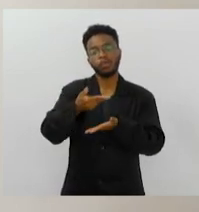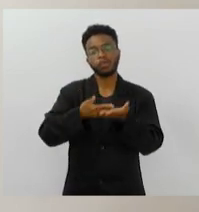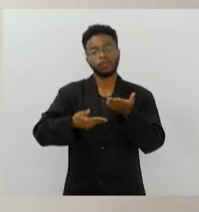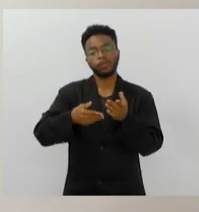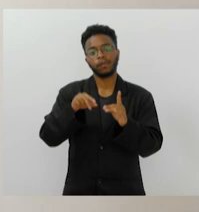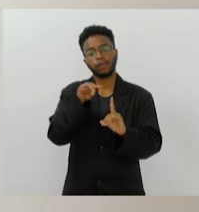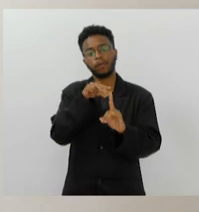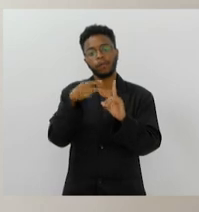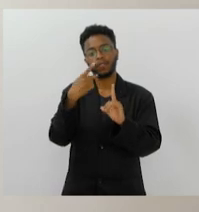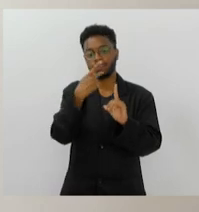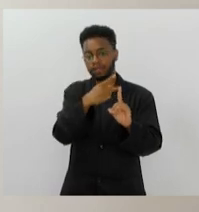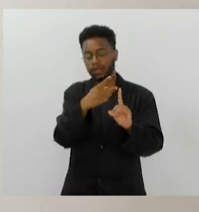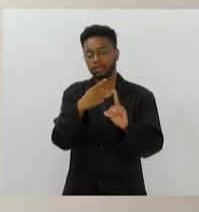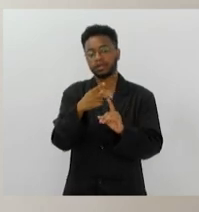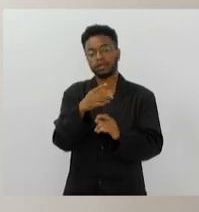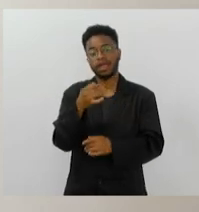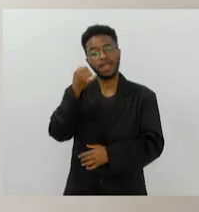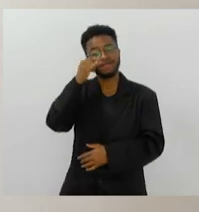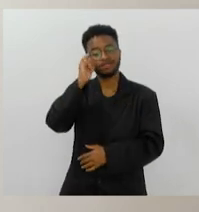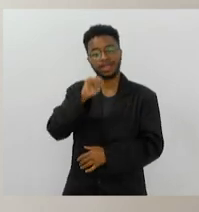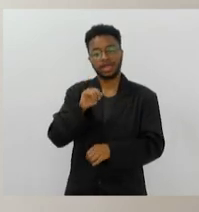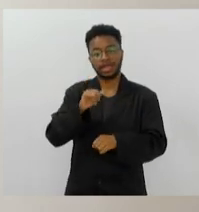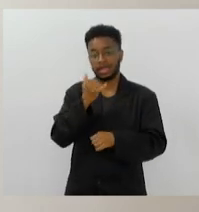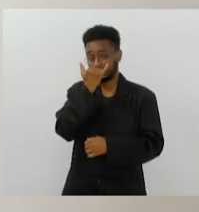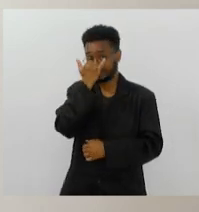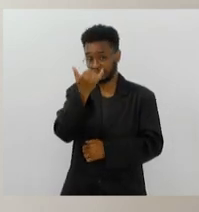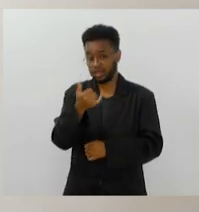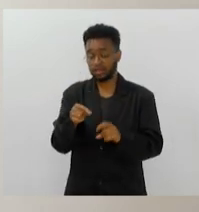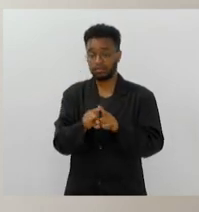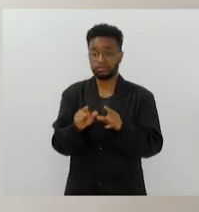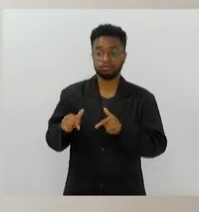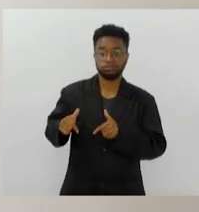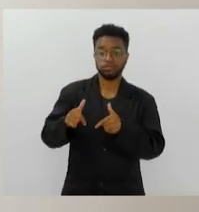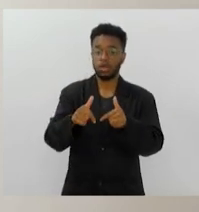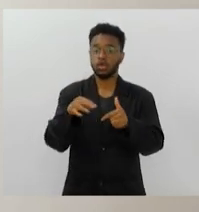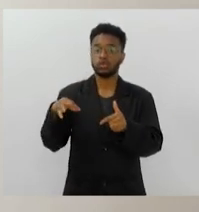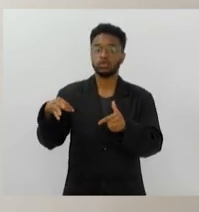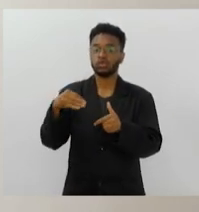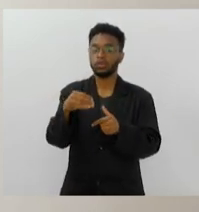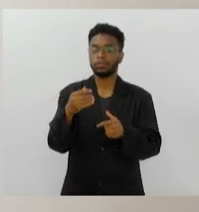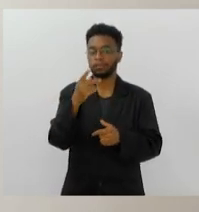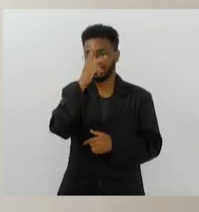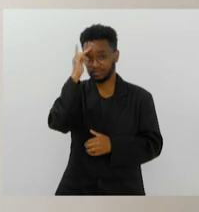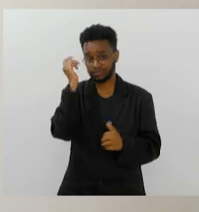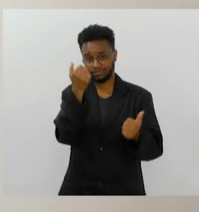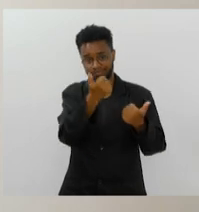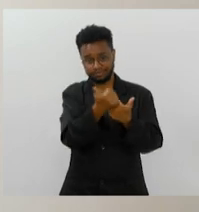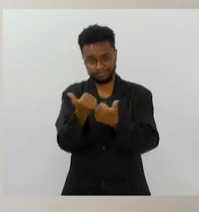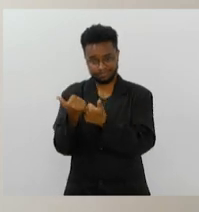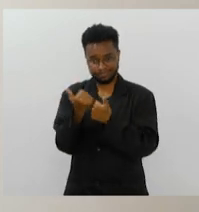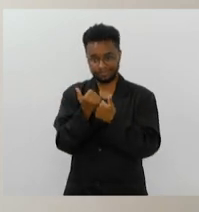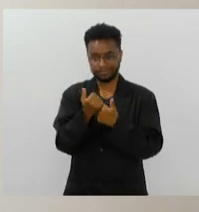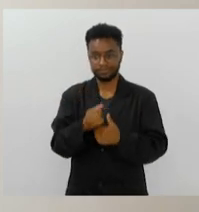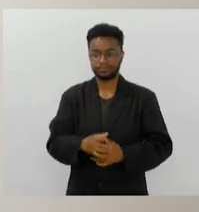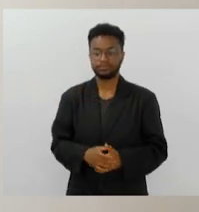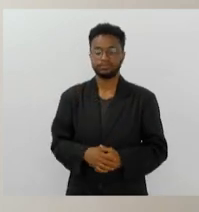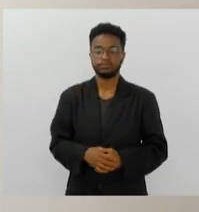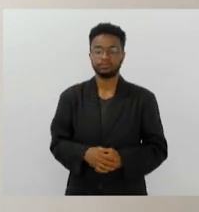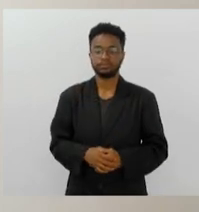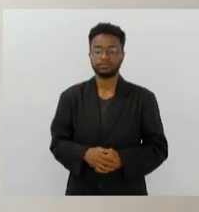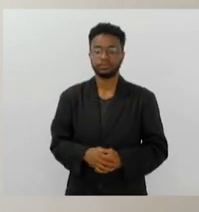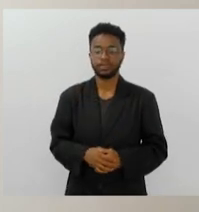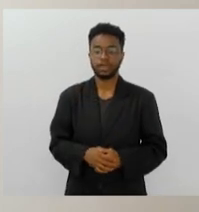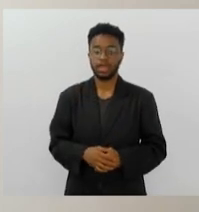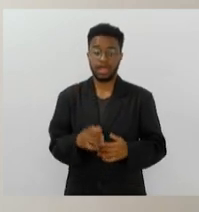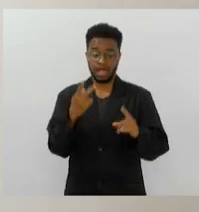prevencionista, que somos ativistas da causa, operários e operárias do Sr. Orlandino, como costumo dizer. A história